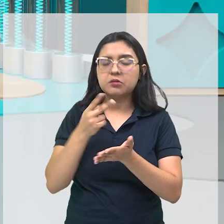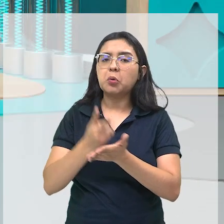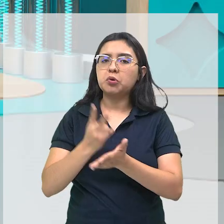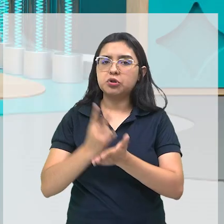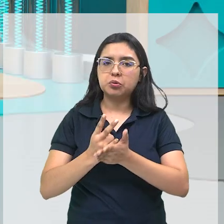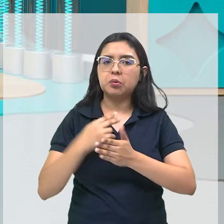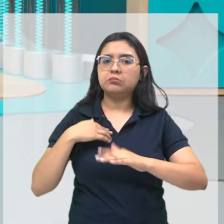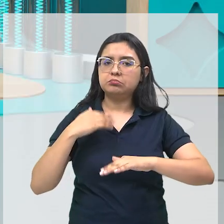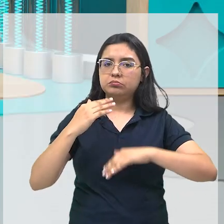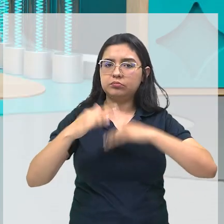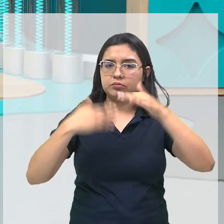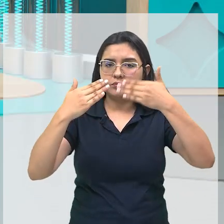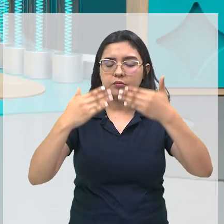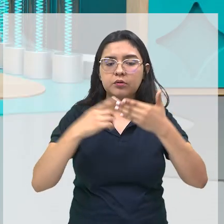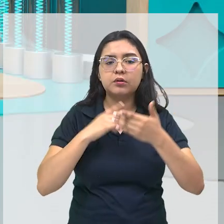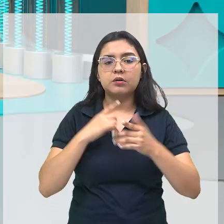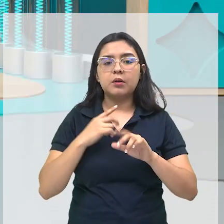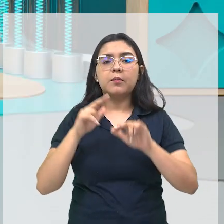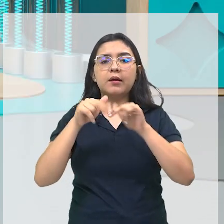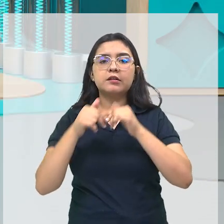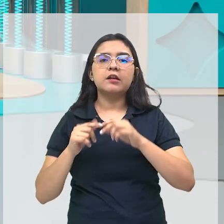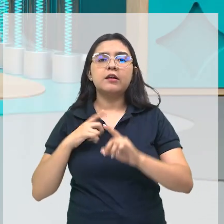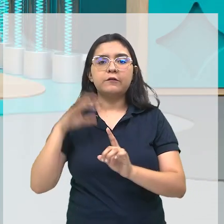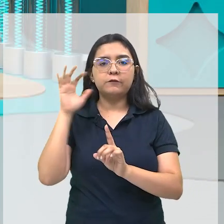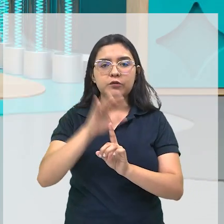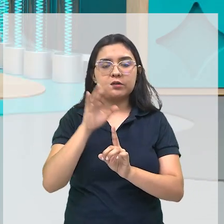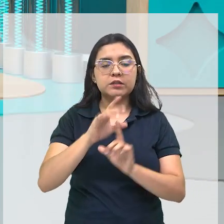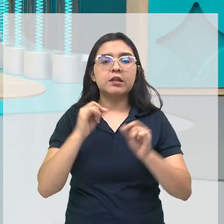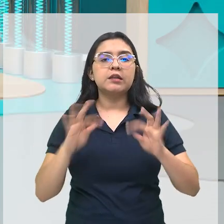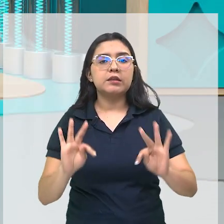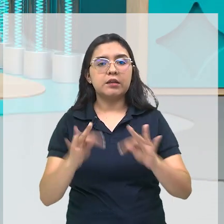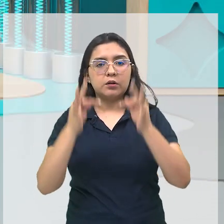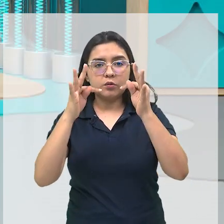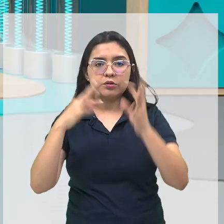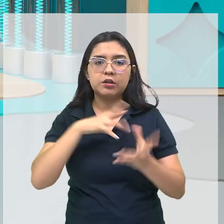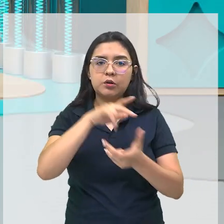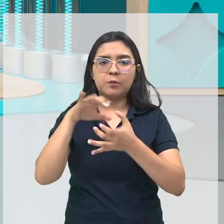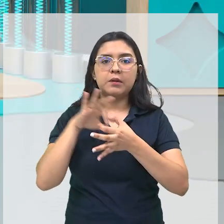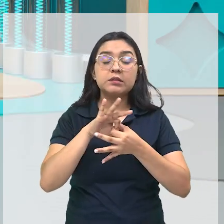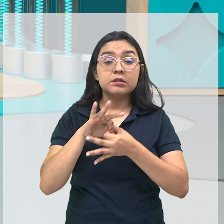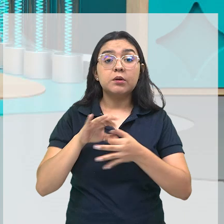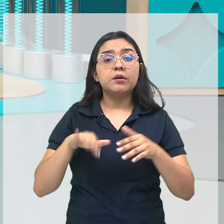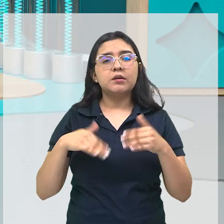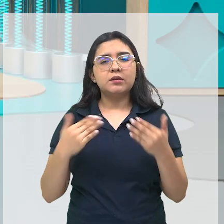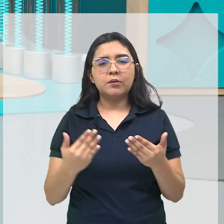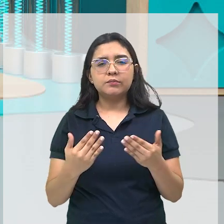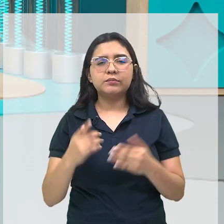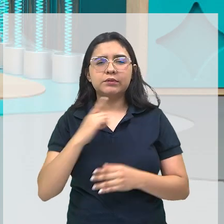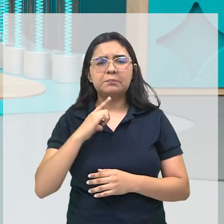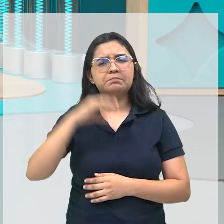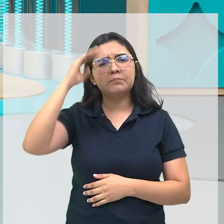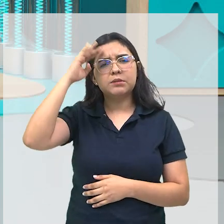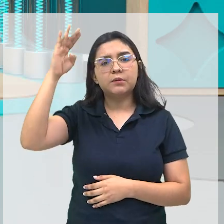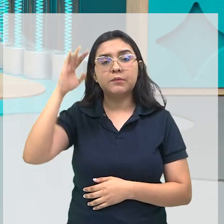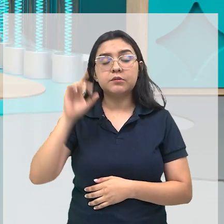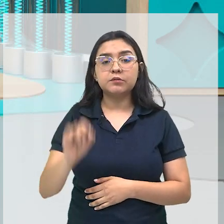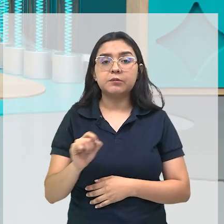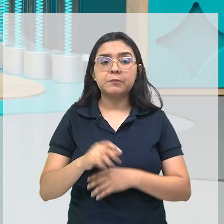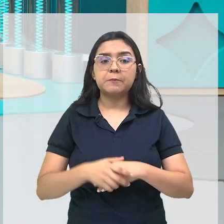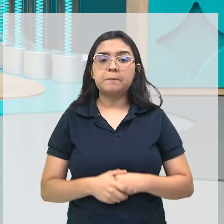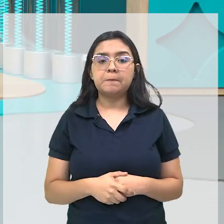a evoluir com a influência da globalização e da tecnologia. E aí a gente tem, principalmente